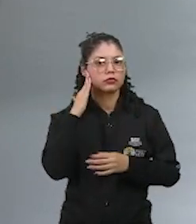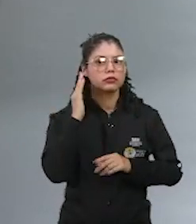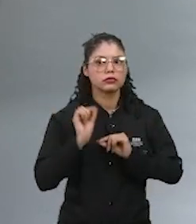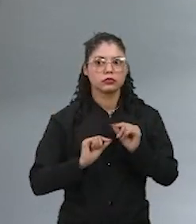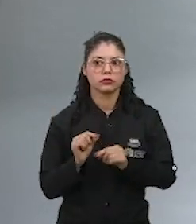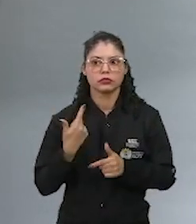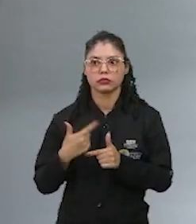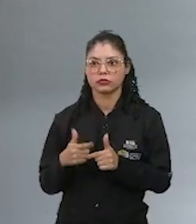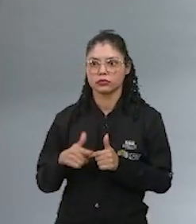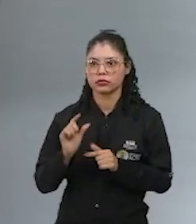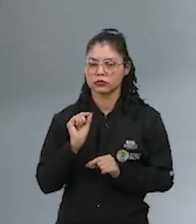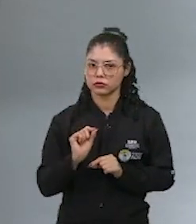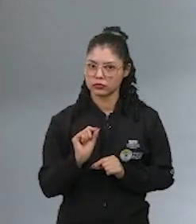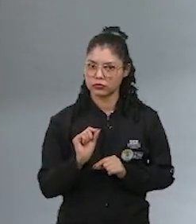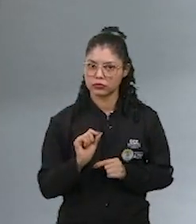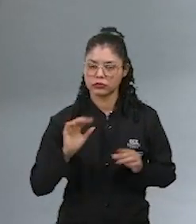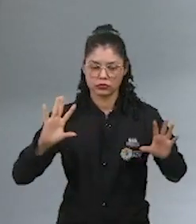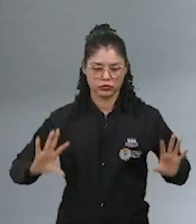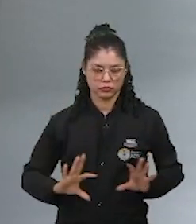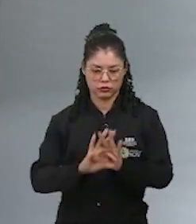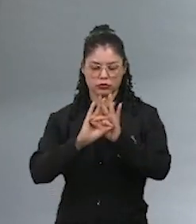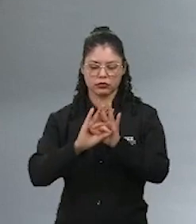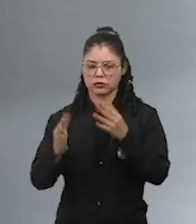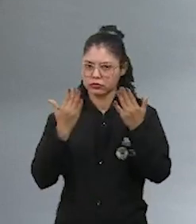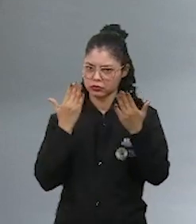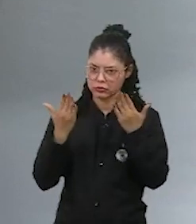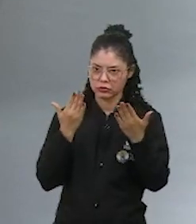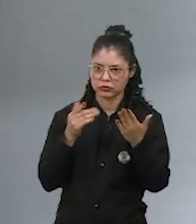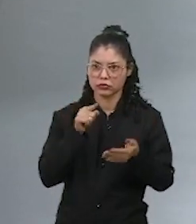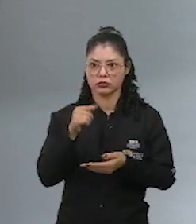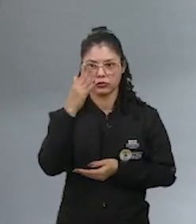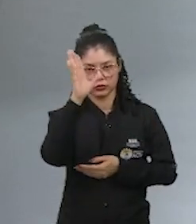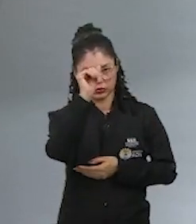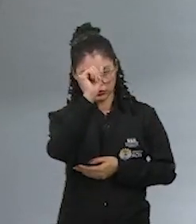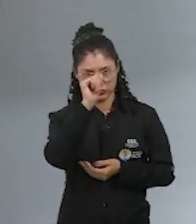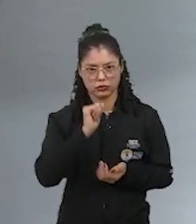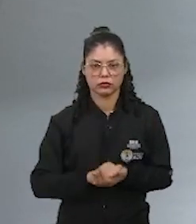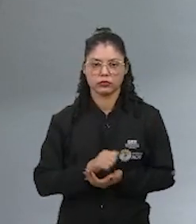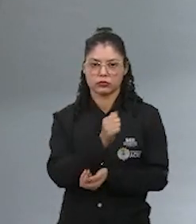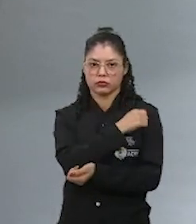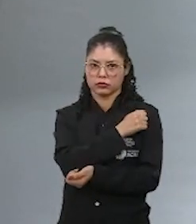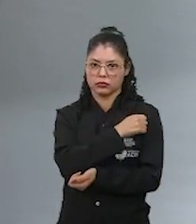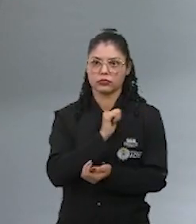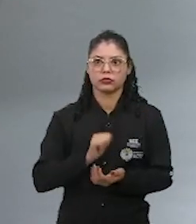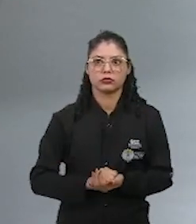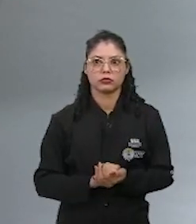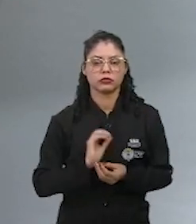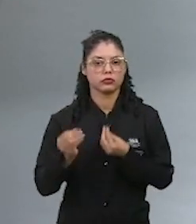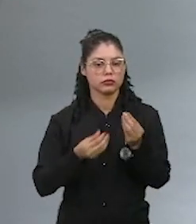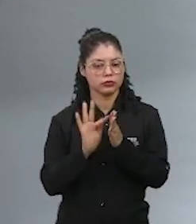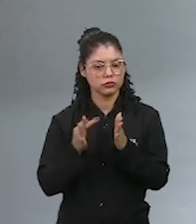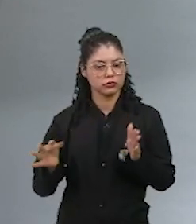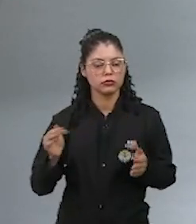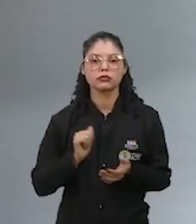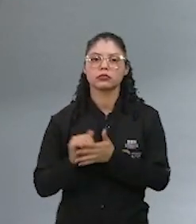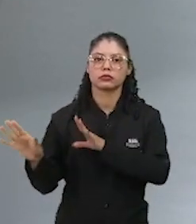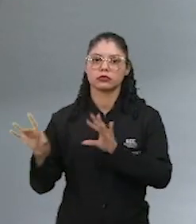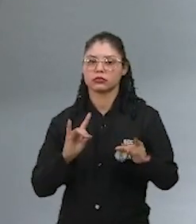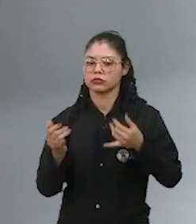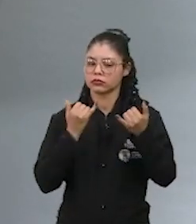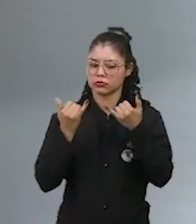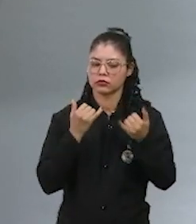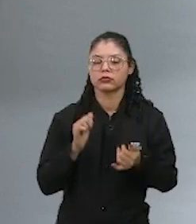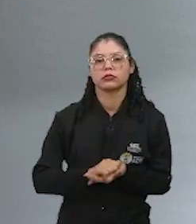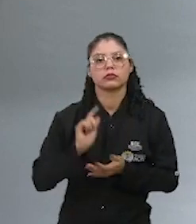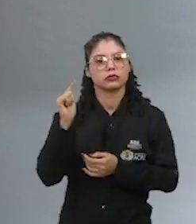que nesse probleminha a gente vai fazer uma relação, uma comparação no que você aprendeu, estudante, lá com função de primeiro grau e o que eu posso trazer de informação